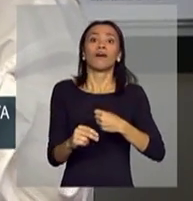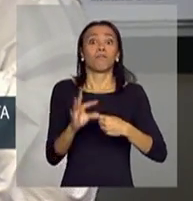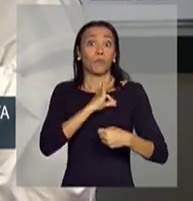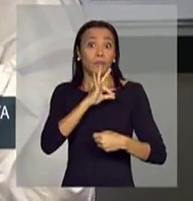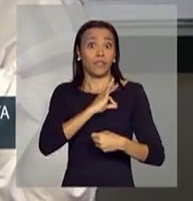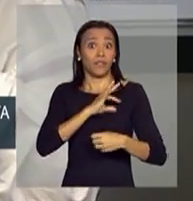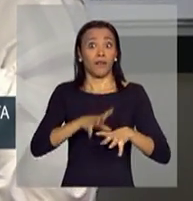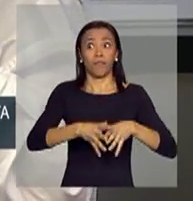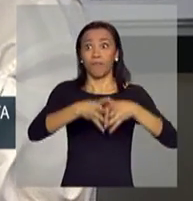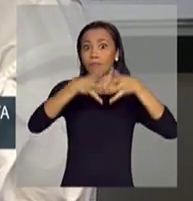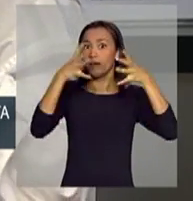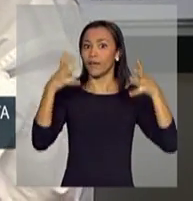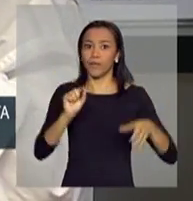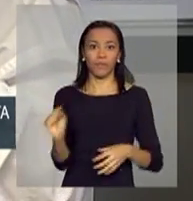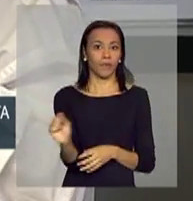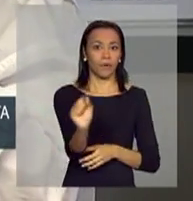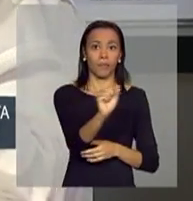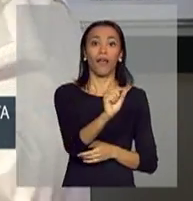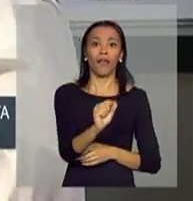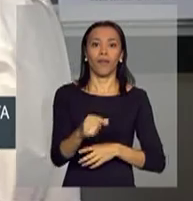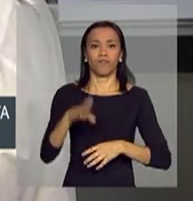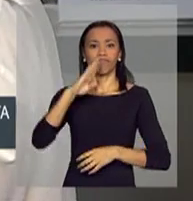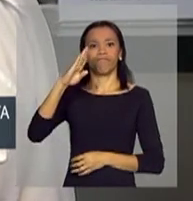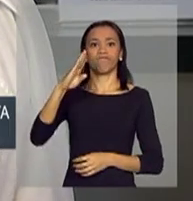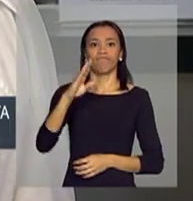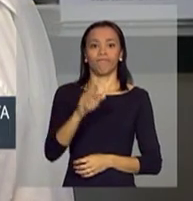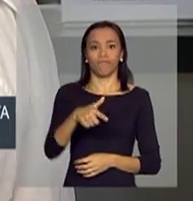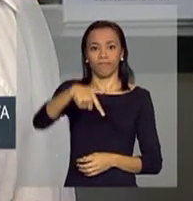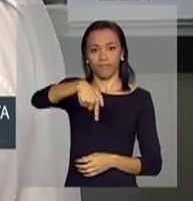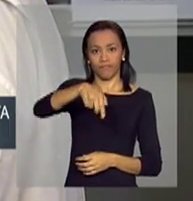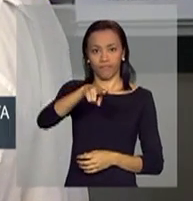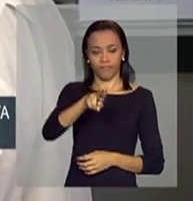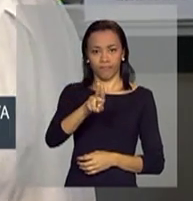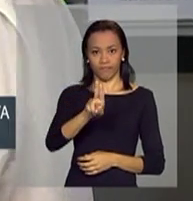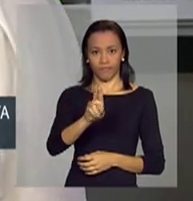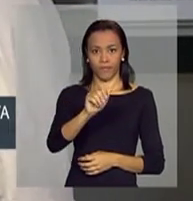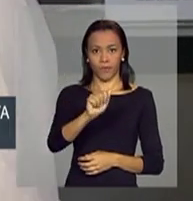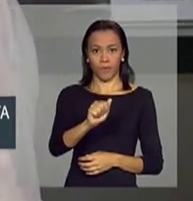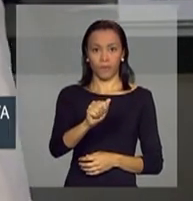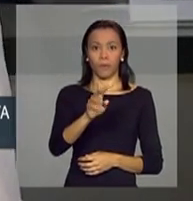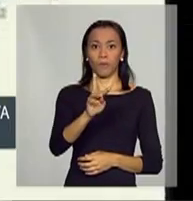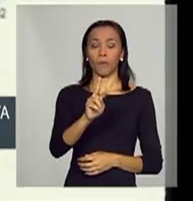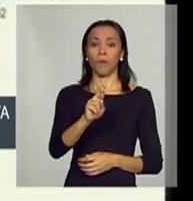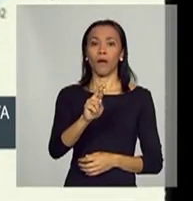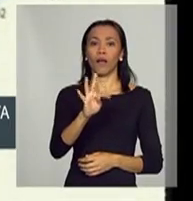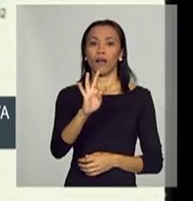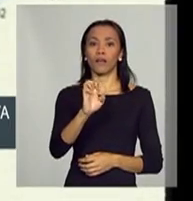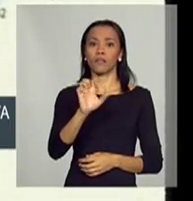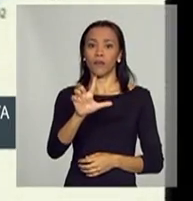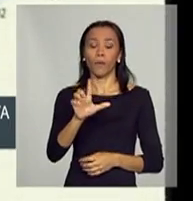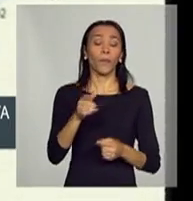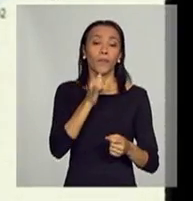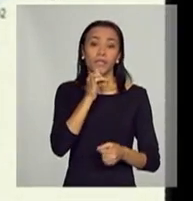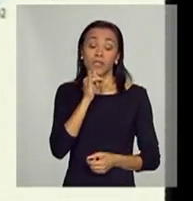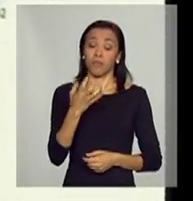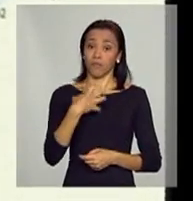são quartéis. É a prática da tortura nos quartéis que foi a descoberta aqui. Tá? No caso da Bahia, em Salvador,